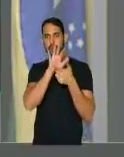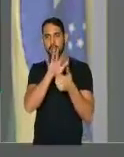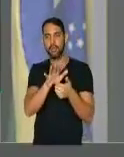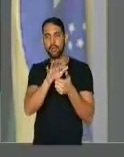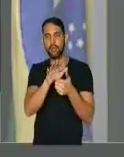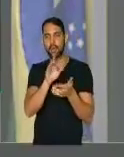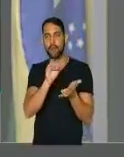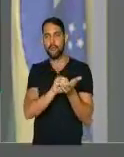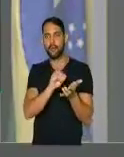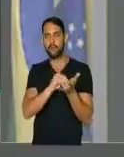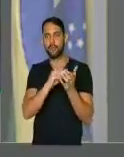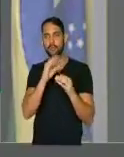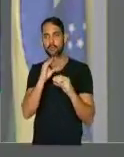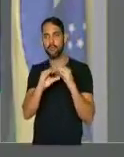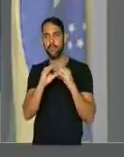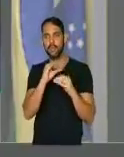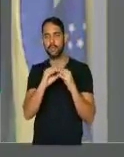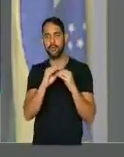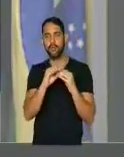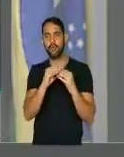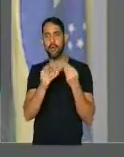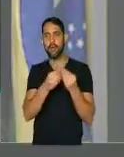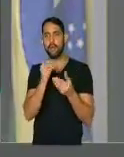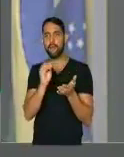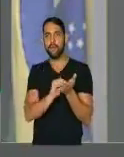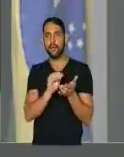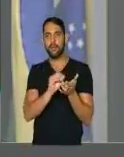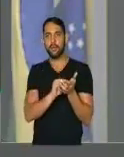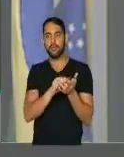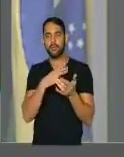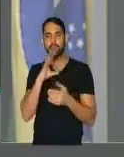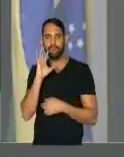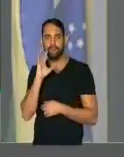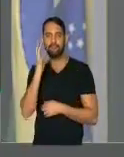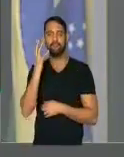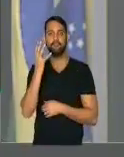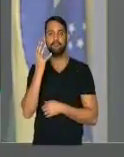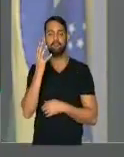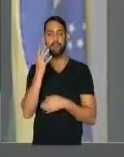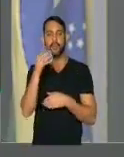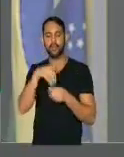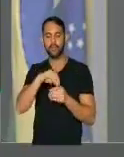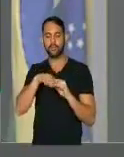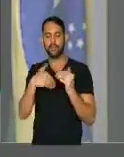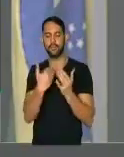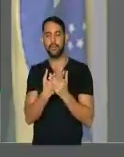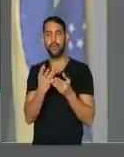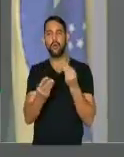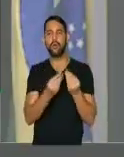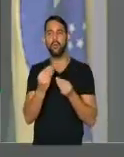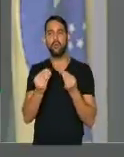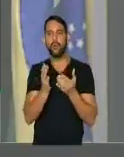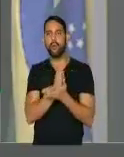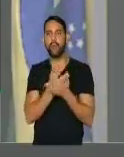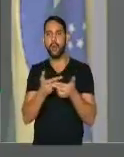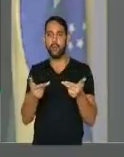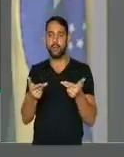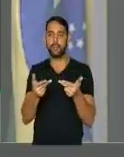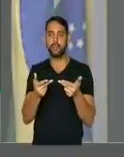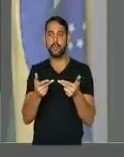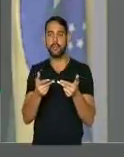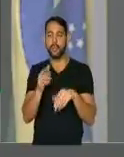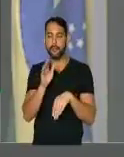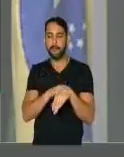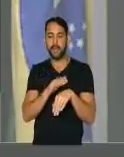a falta de comunicação, ou seja, a falta de decisão na escola como algo